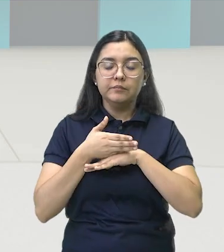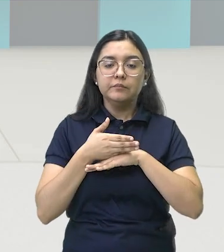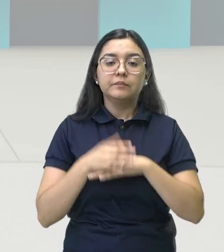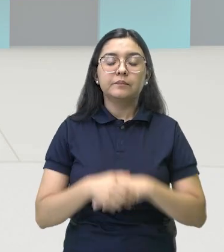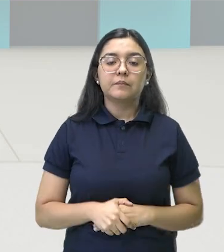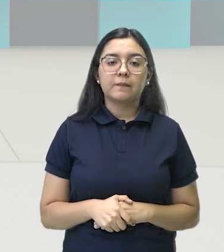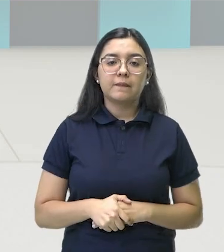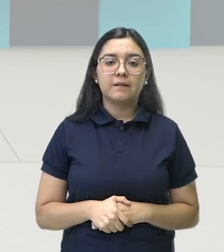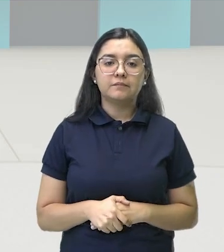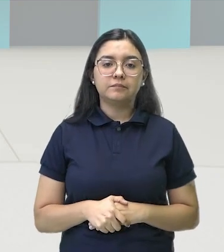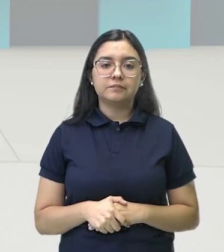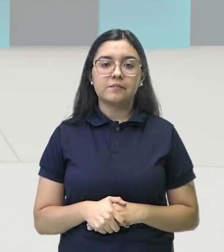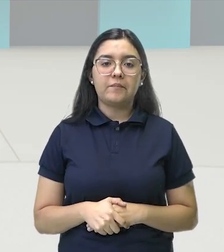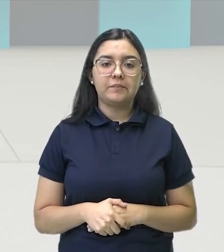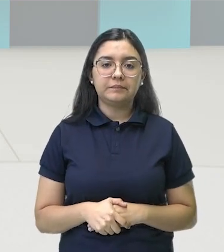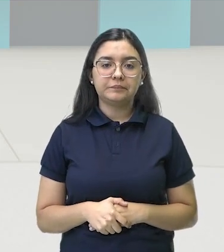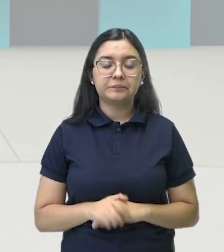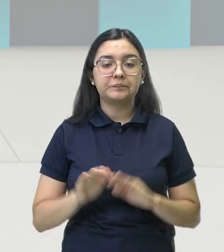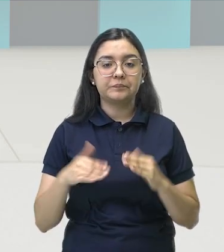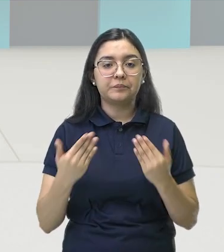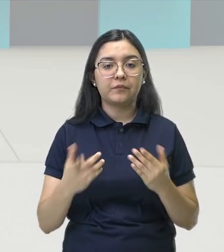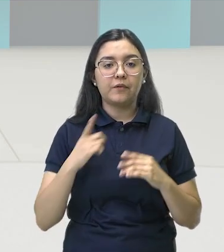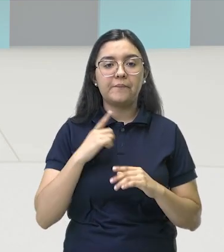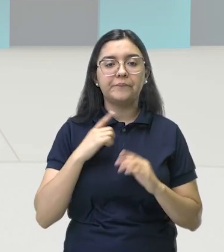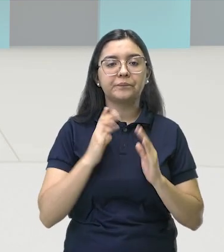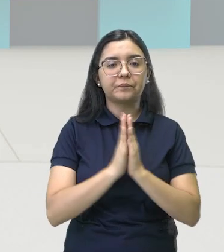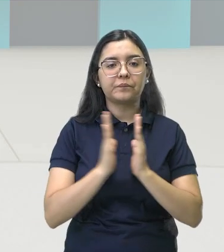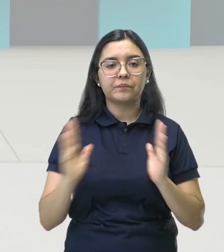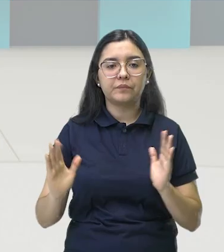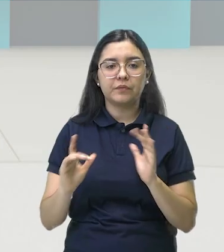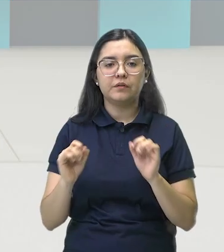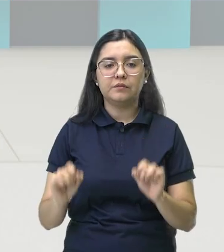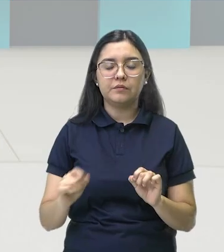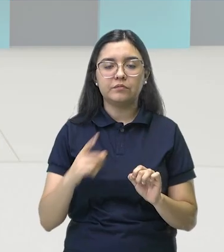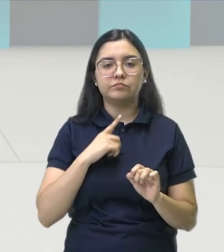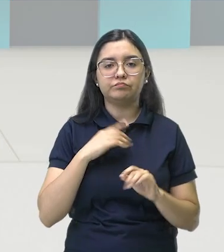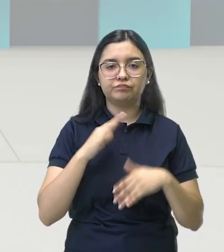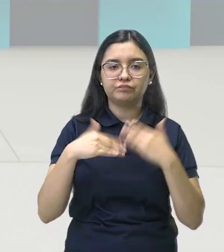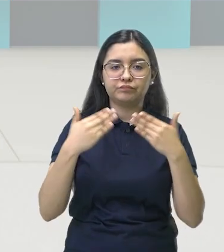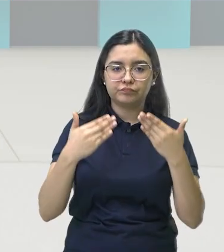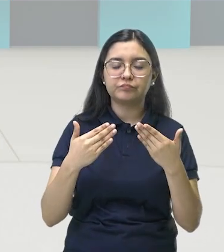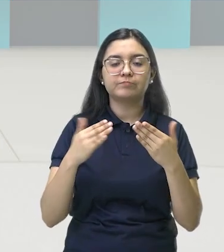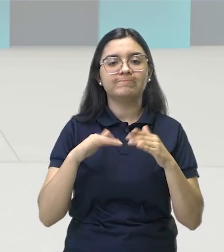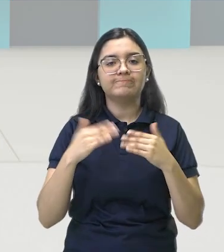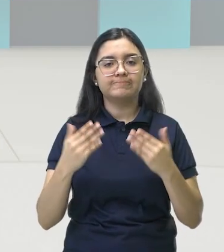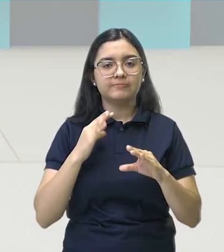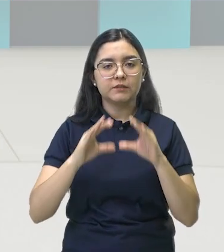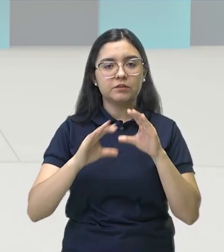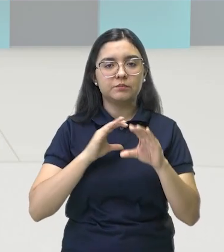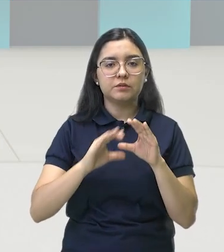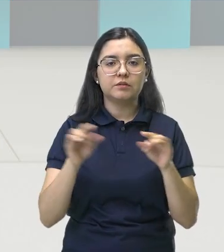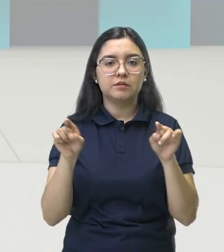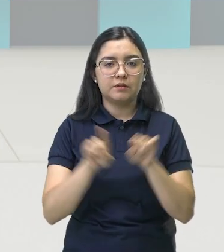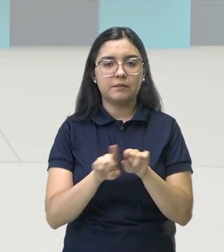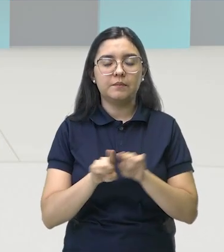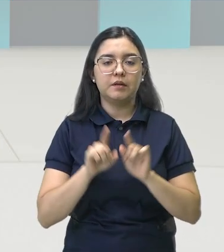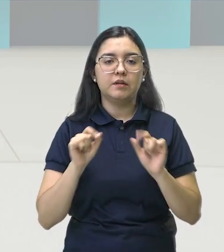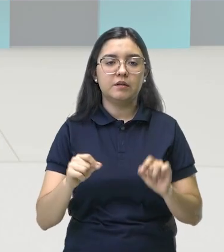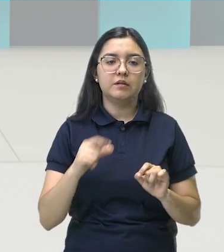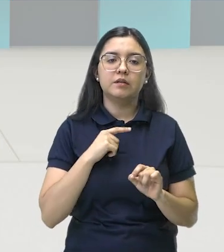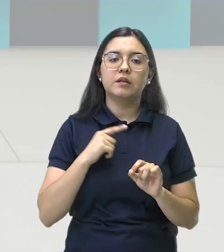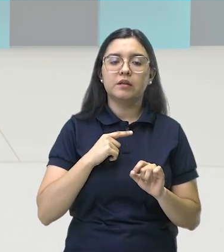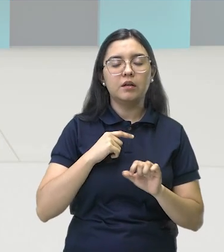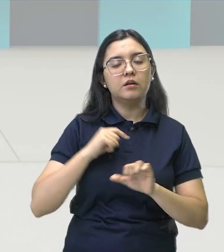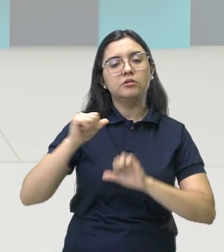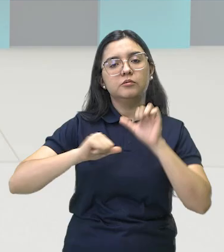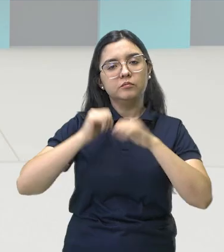Então, quando estamos nesse processo de construção, essa comunicação ela também está sendo